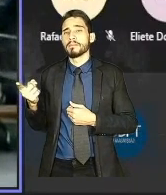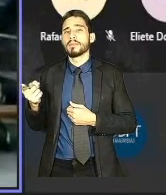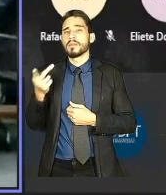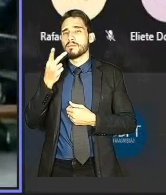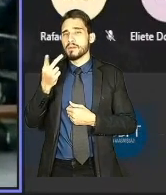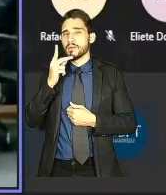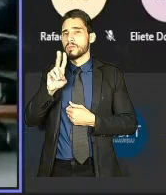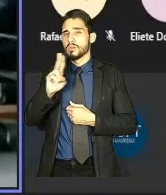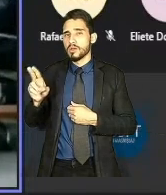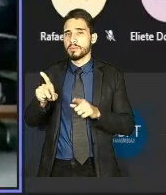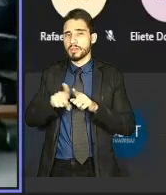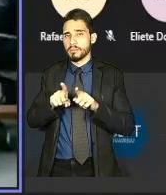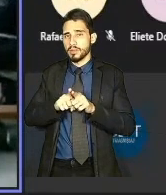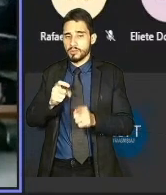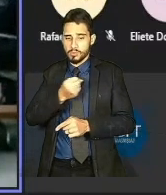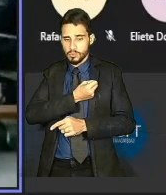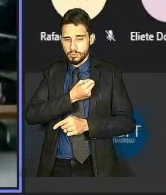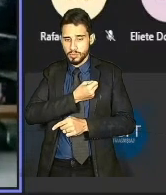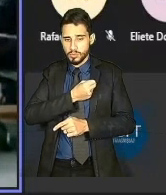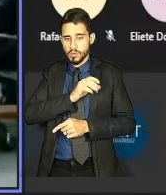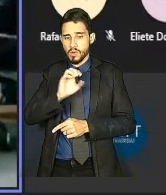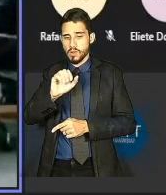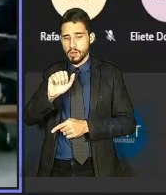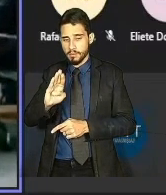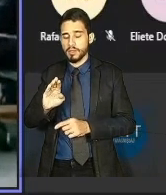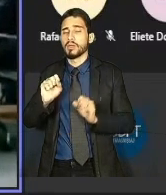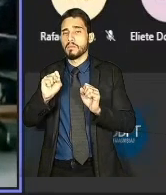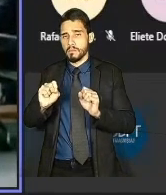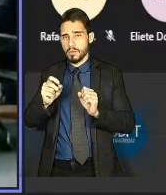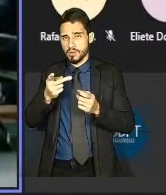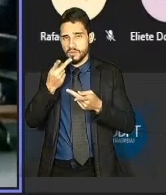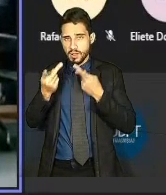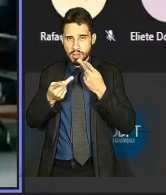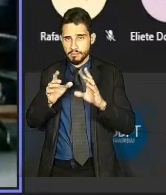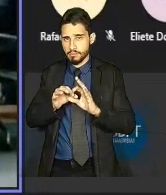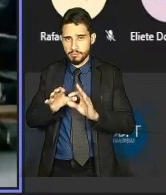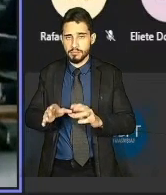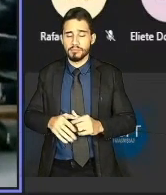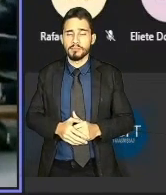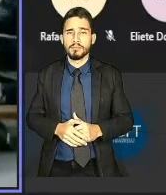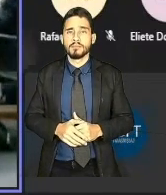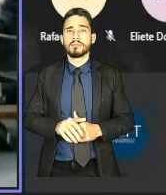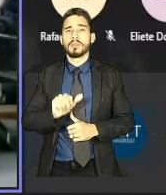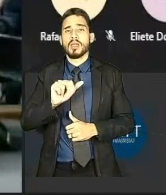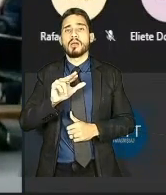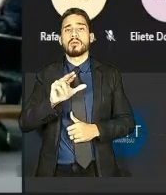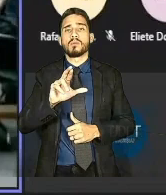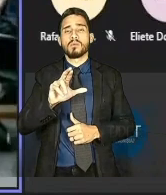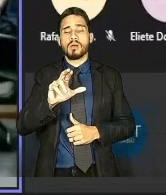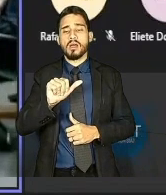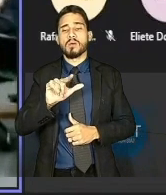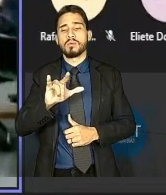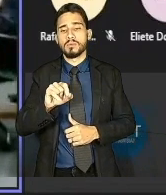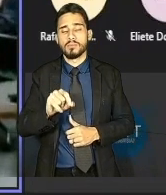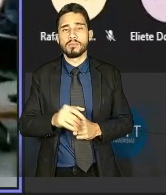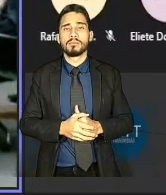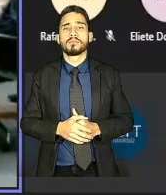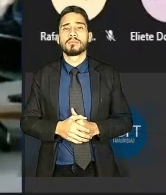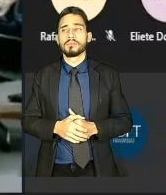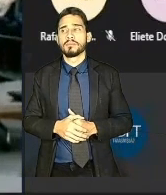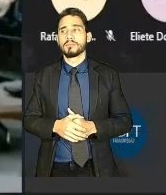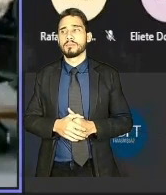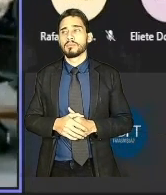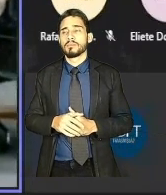depois de declinar o nome e número de inscrição da ordem, Vossa Excelência tem a palavra pelo prazo regimental. Auro Vidigal de